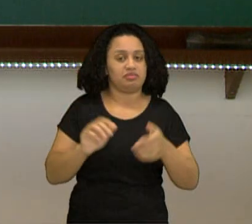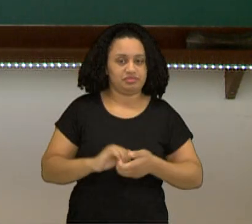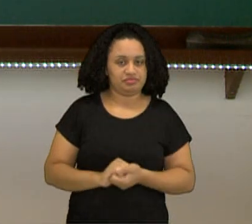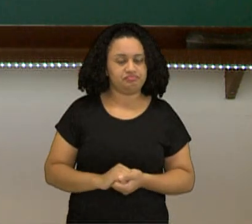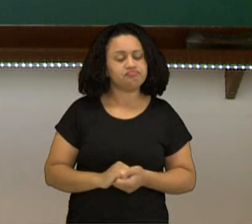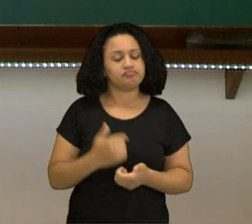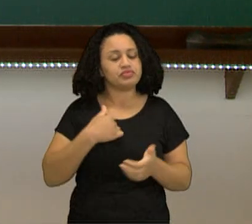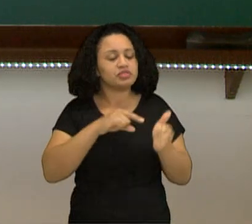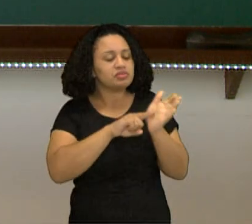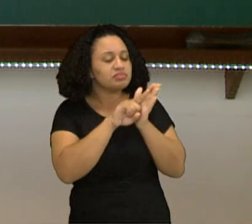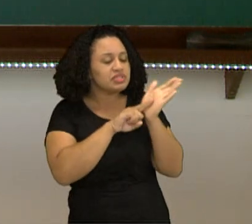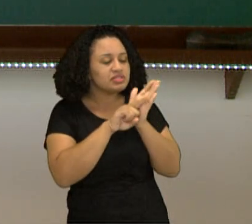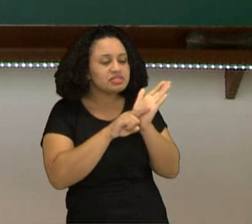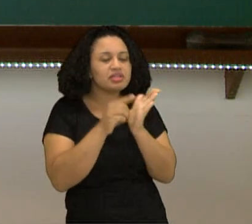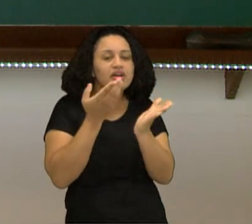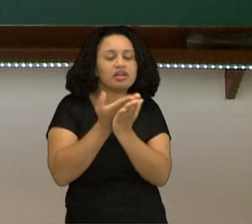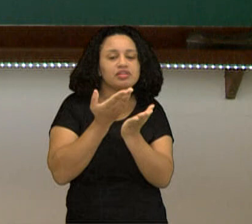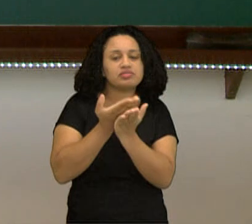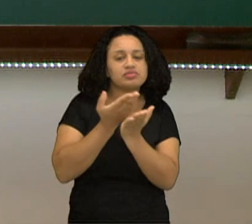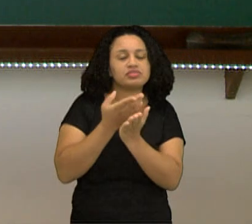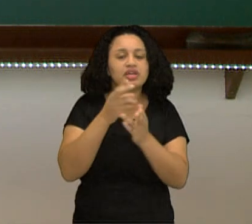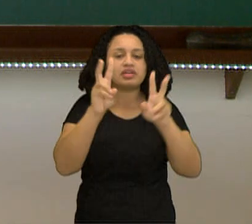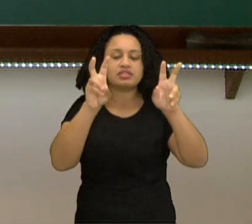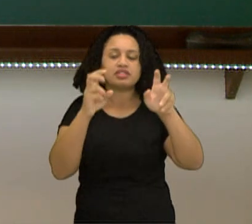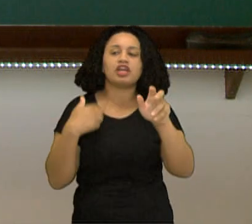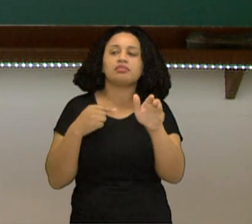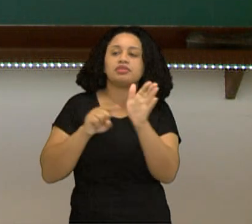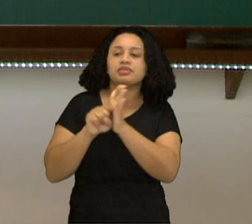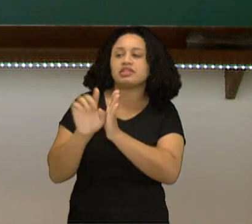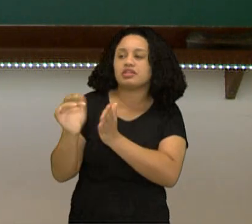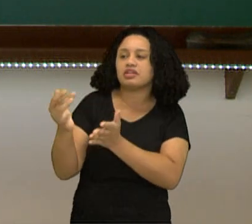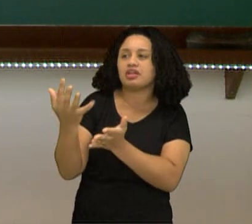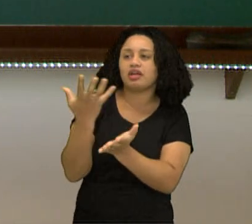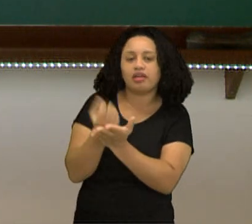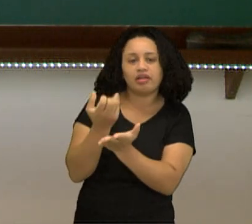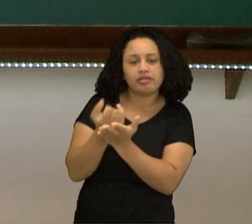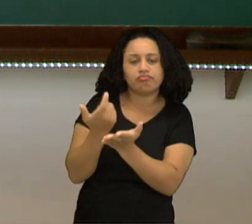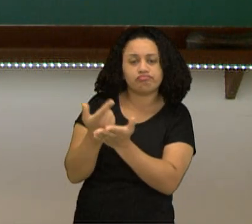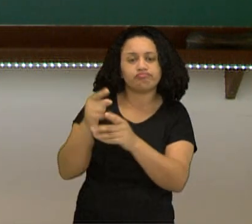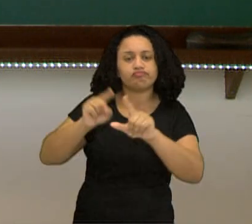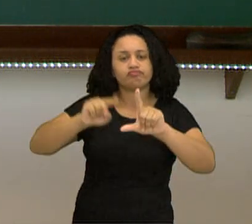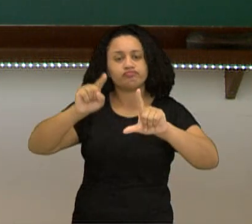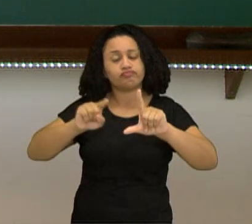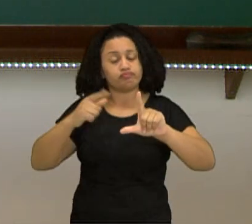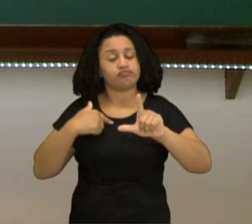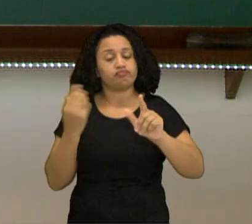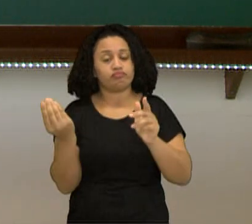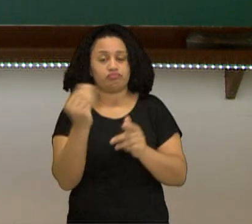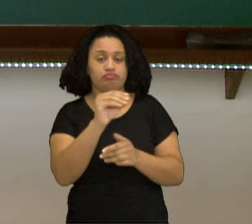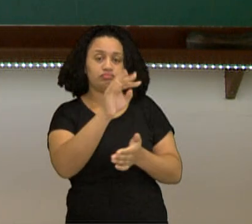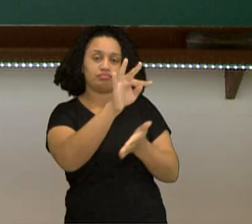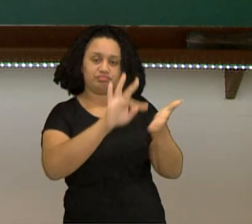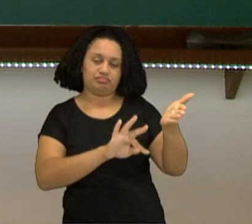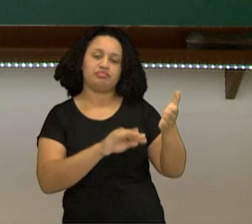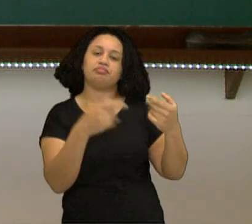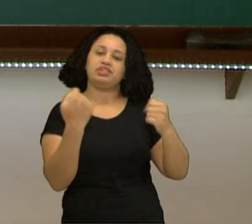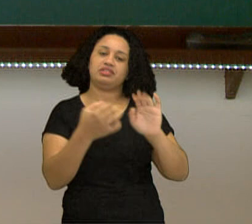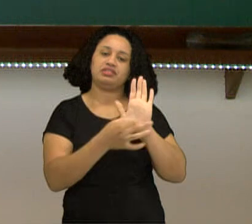Então, pesquisar, estudar, colocar dados, estatísticas para o seu texto. Então, você precisa